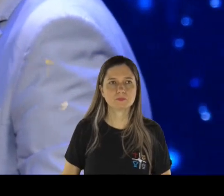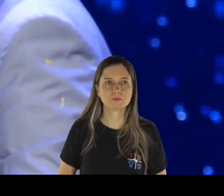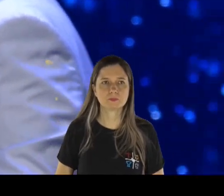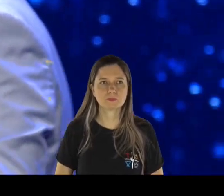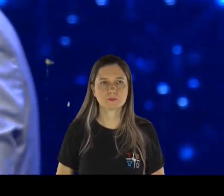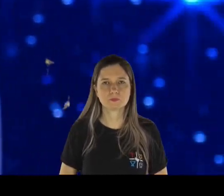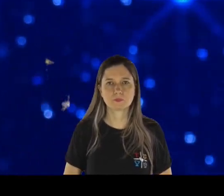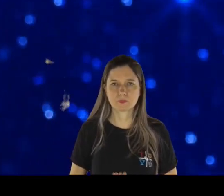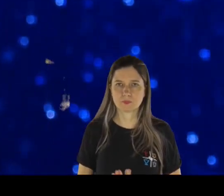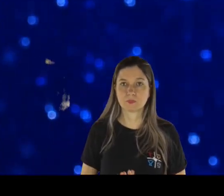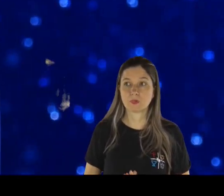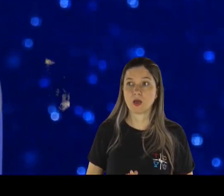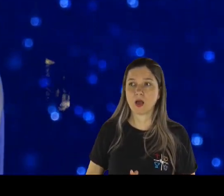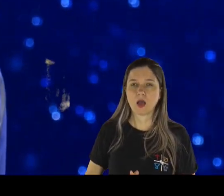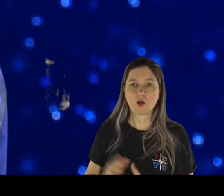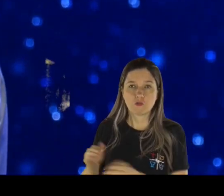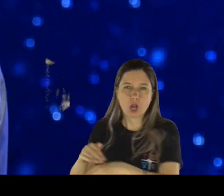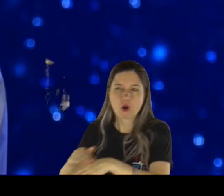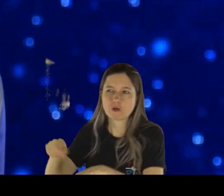essa barriga aí, Maria.